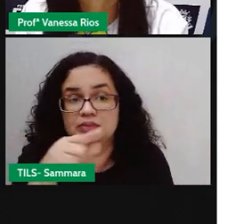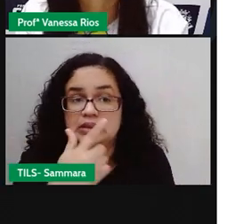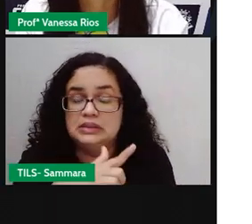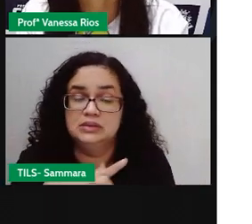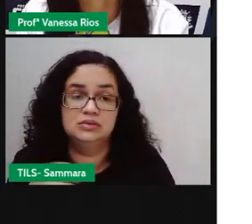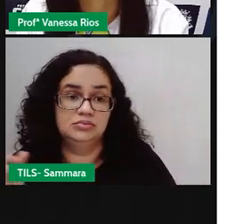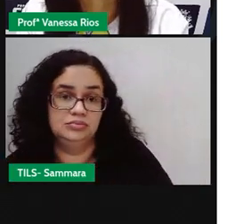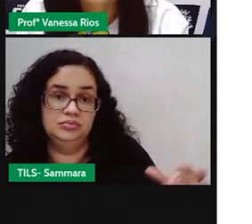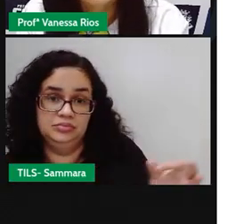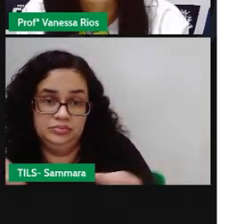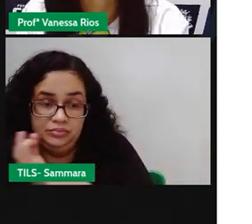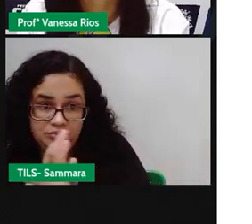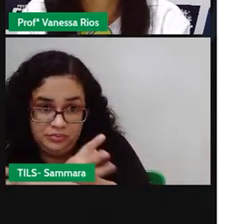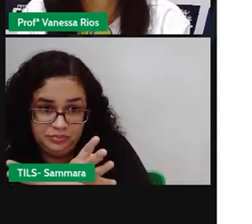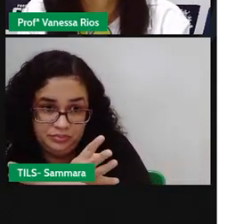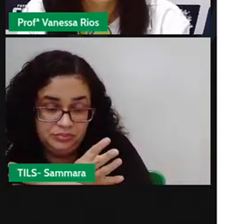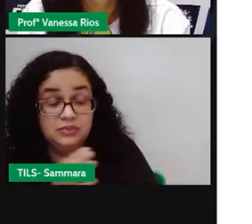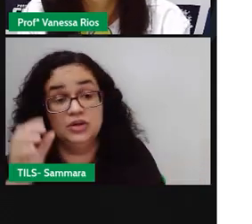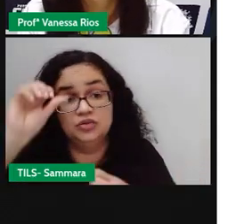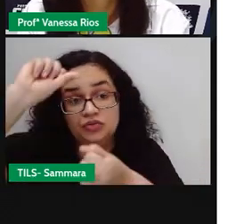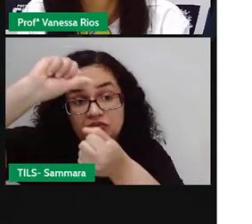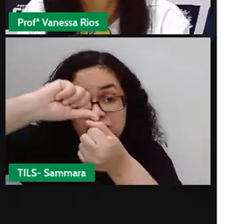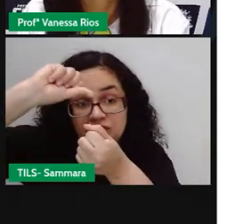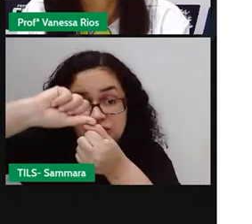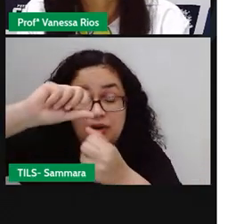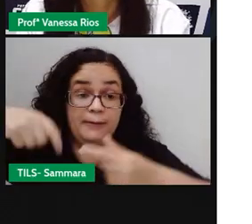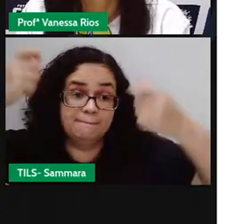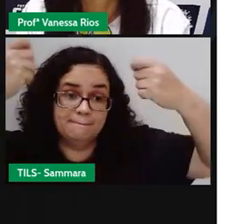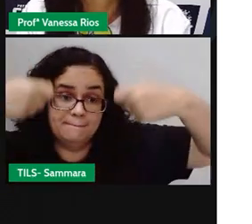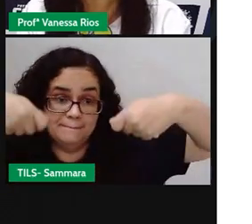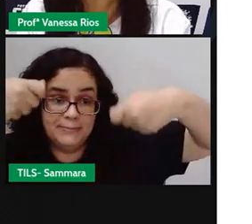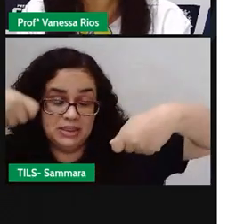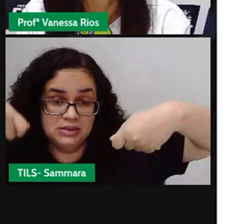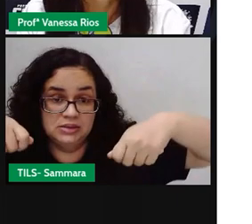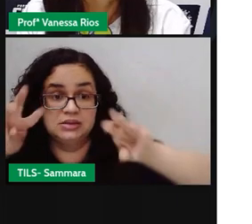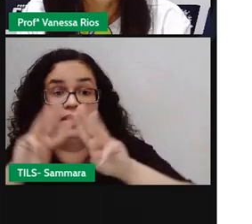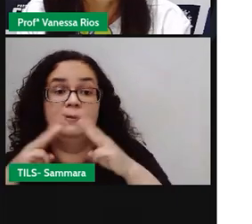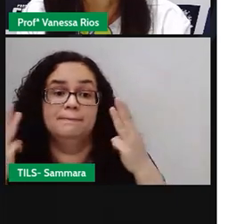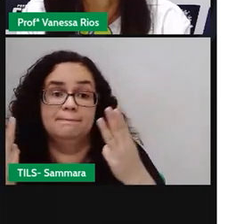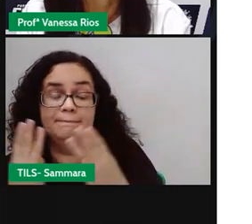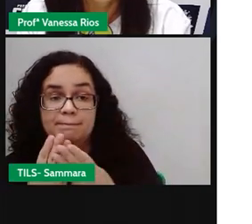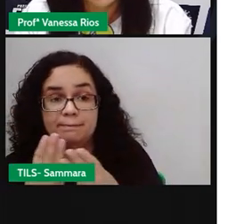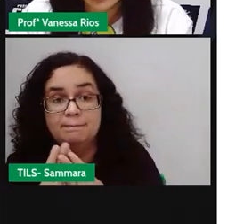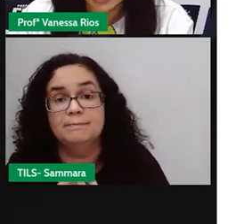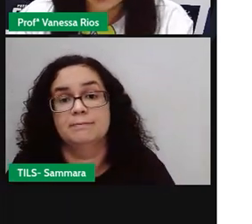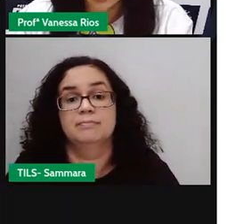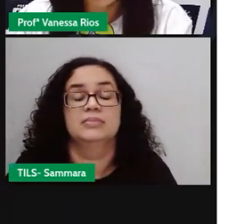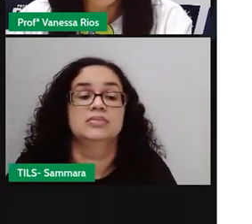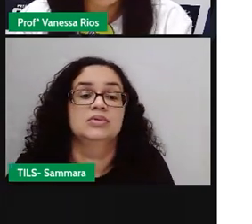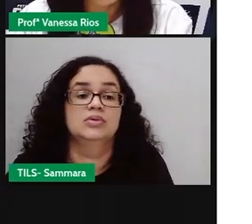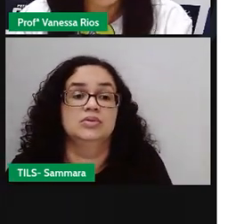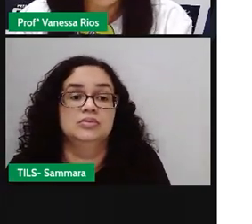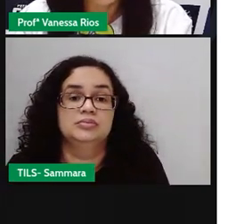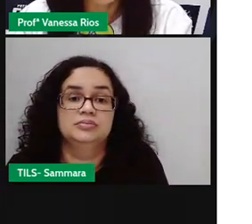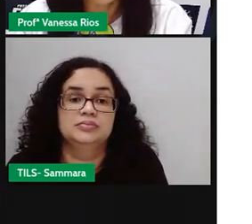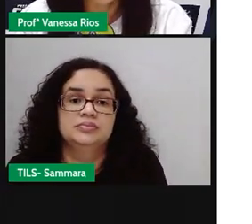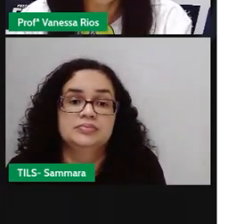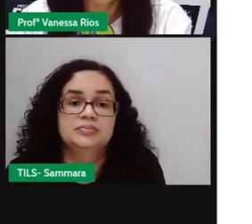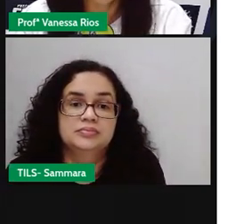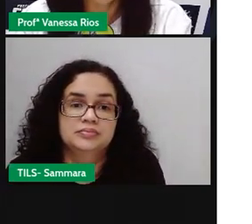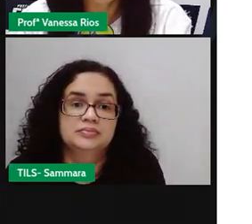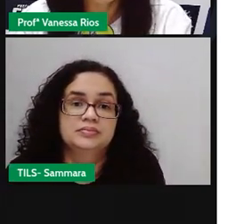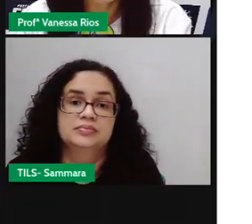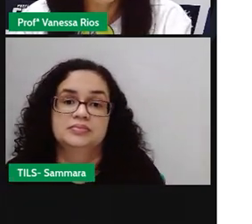estão prontos, que são produzidos, que são fabricados, necessitam de materiais naturais para serem produzidos.